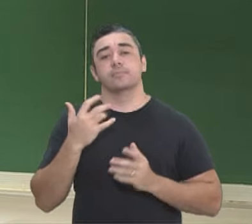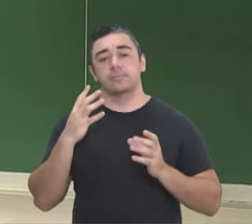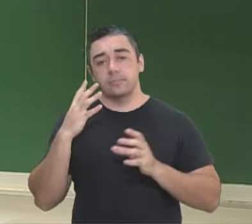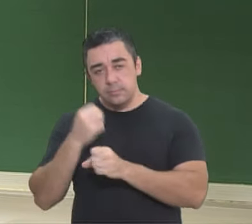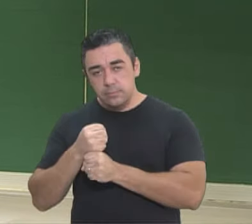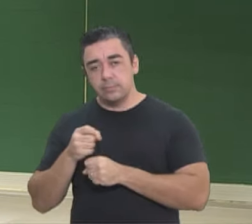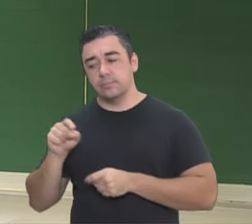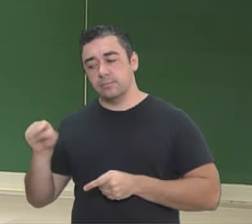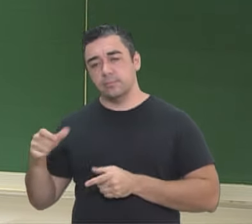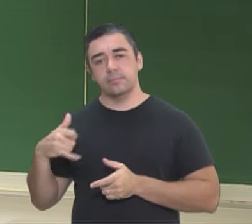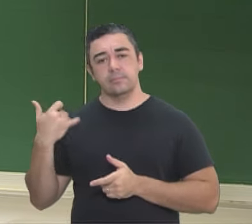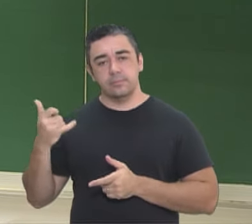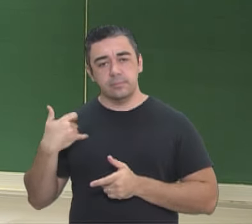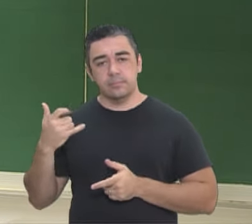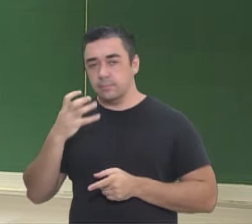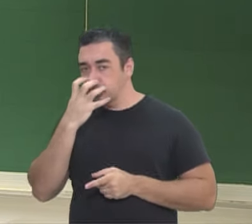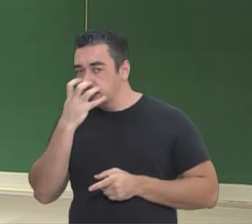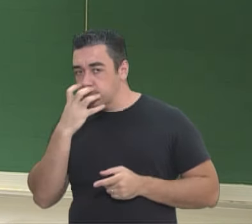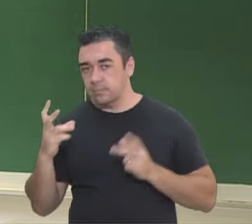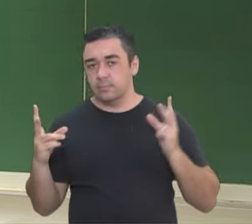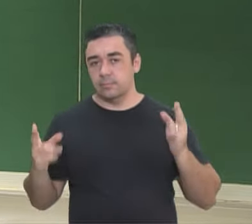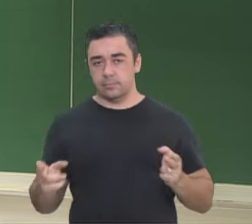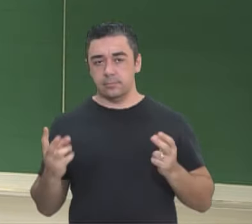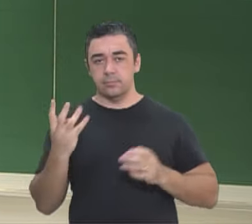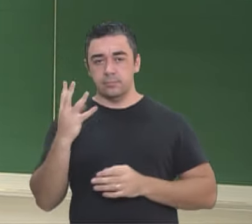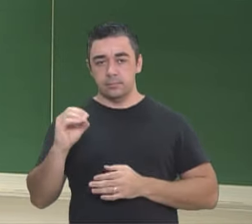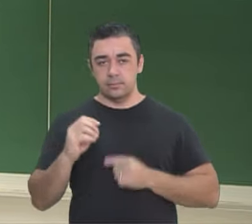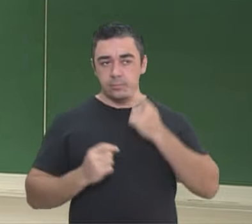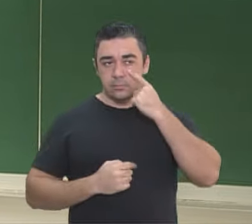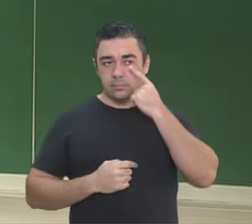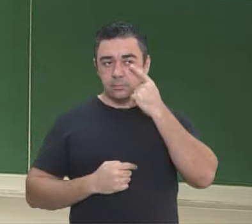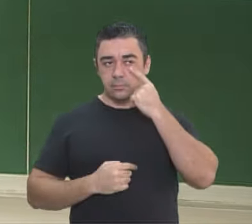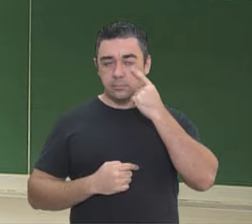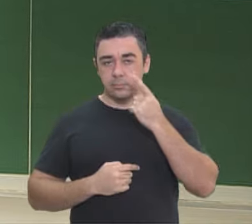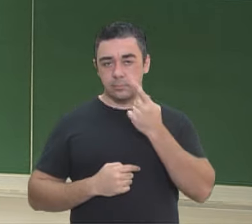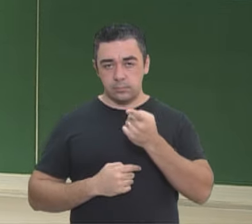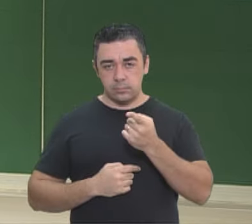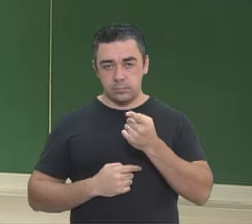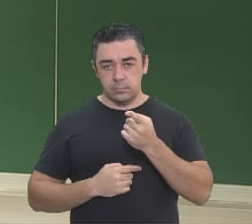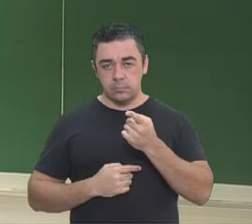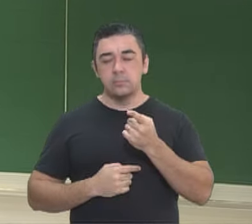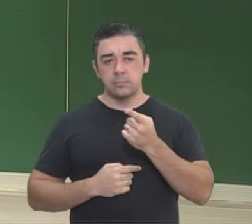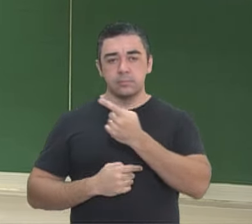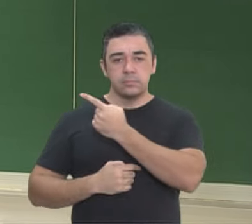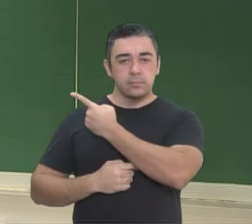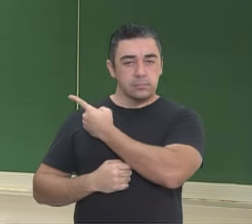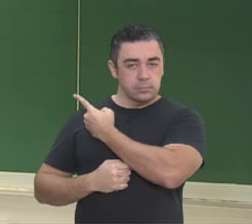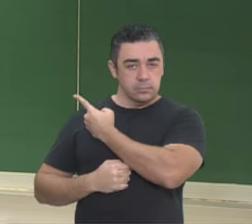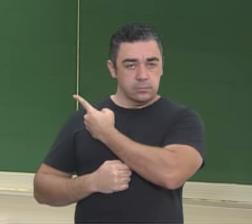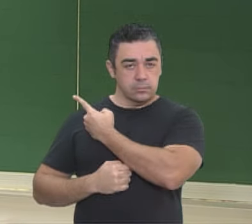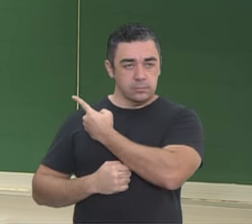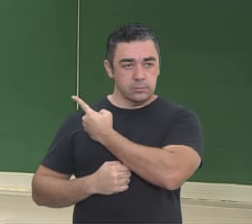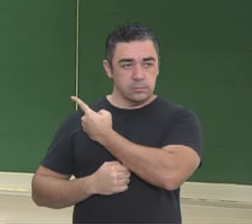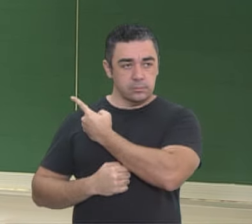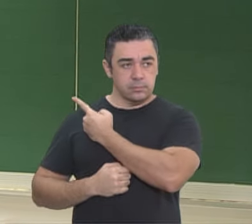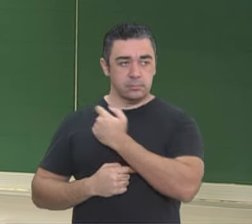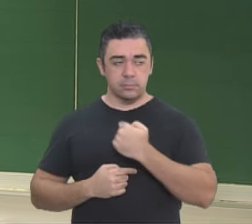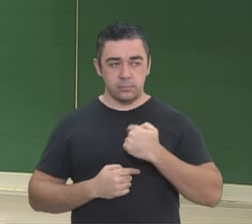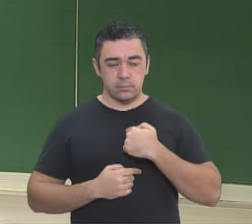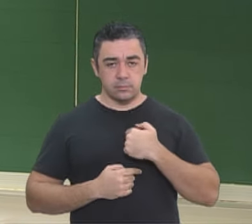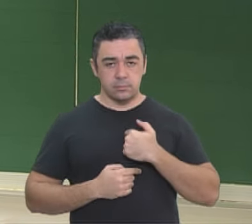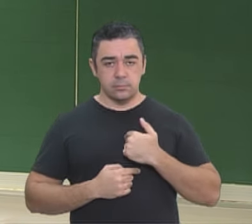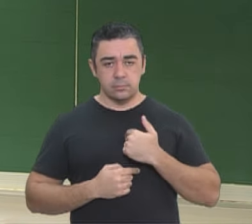vai ter que dar 40, ok? Certo? Olha lá. Vamos voltar aqui, depois vamos para o outro, ó. Quem que eu vou colocar